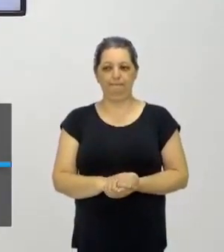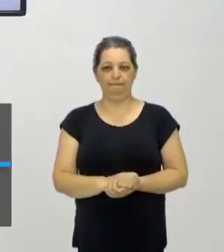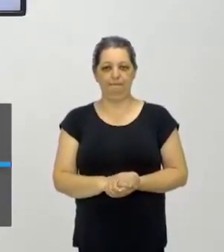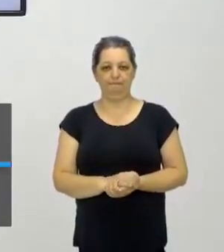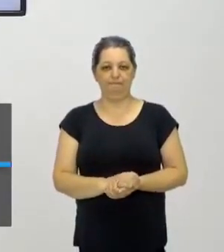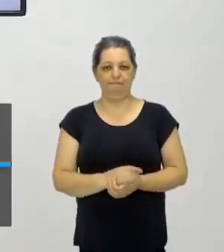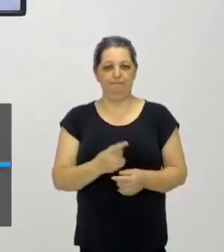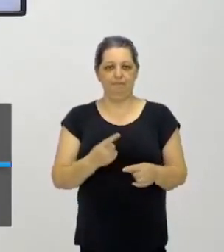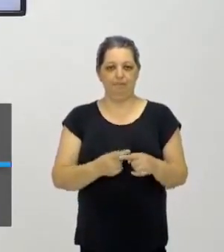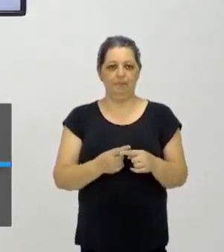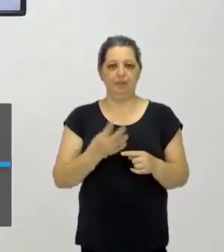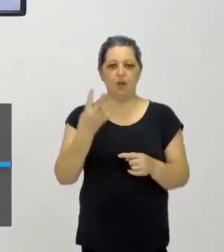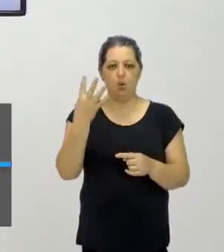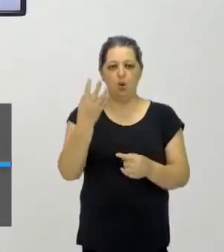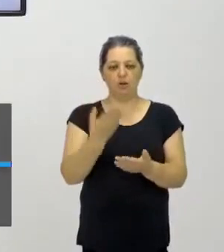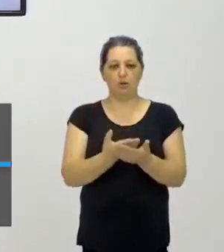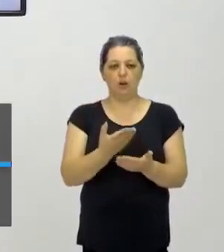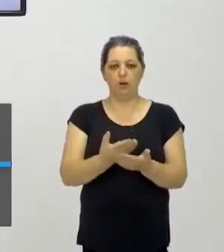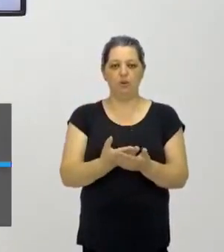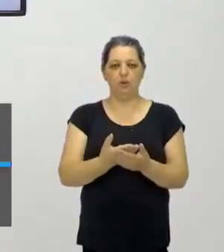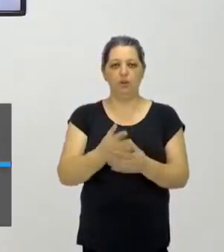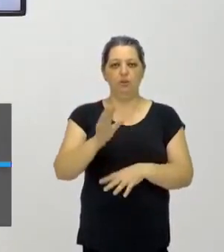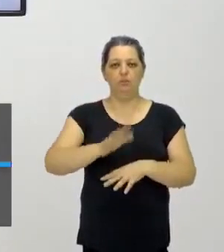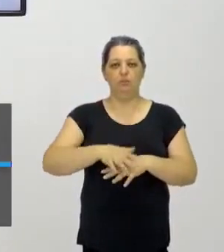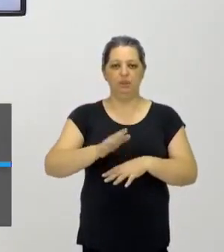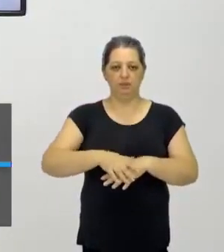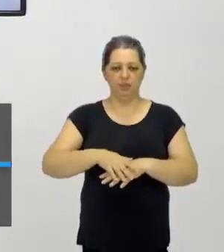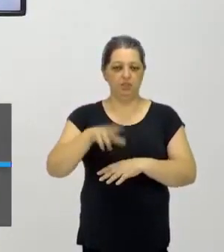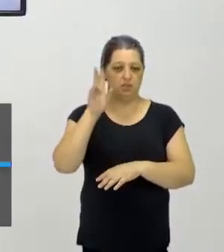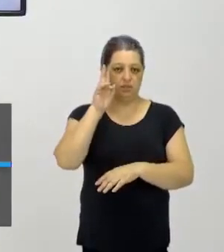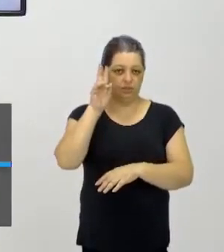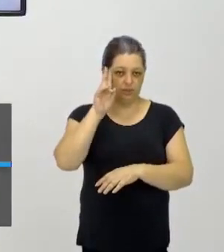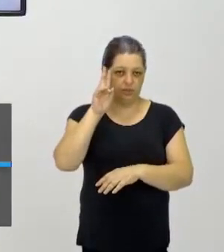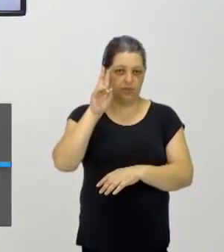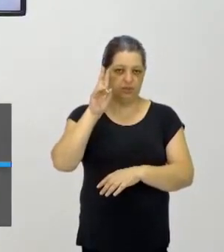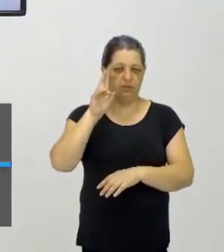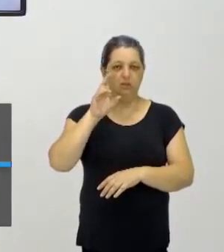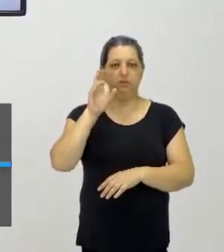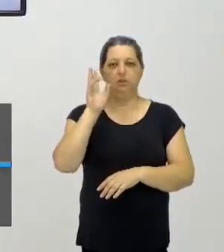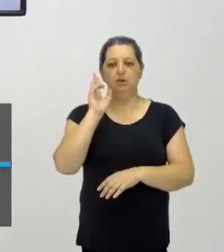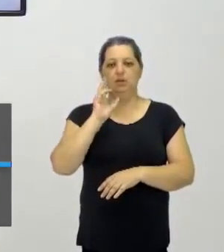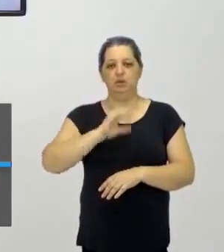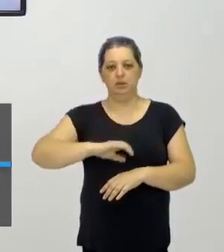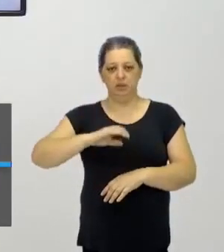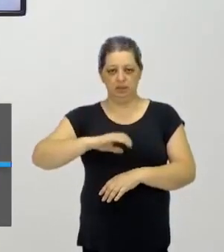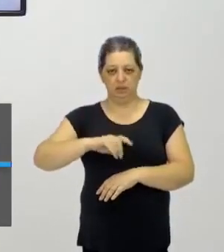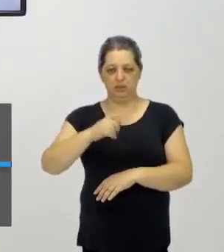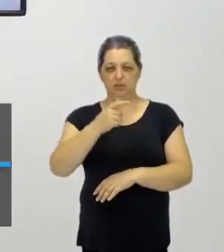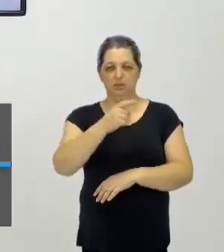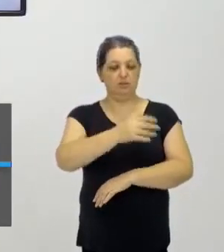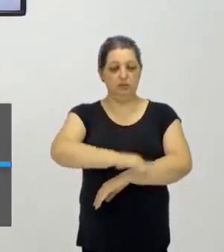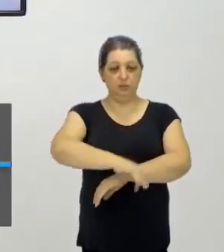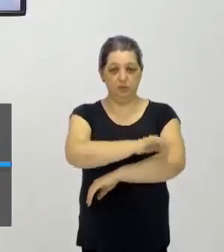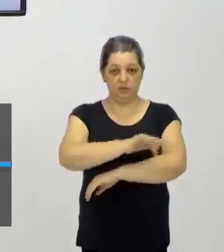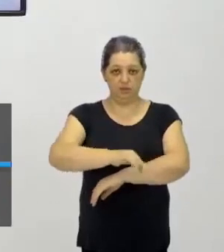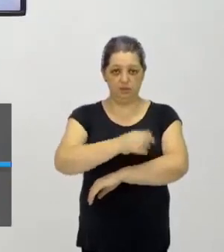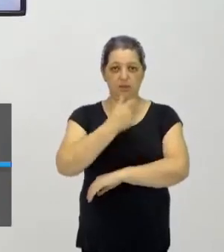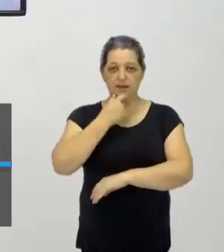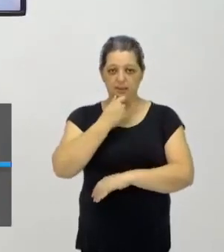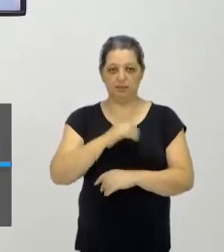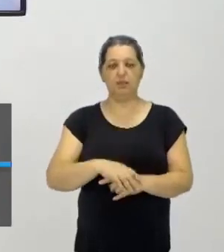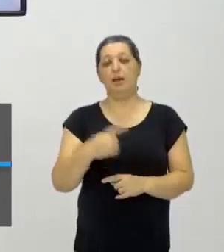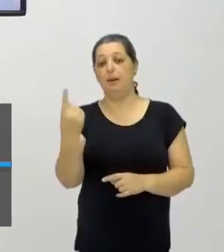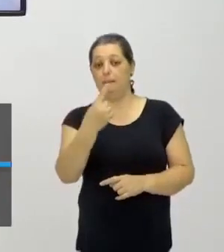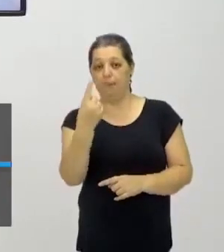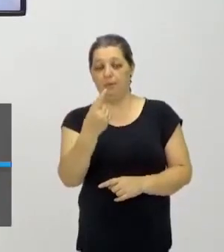bateria com outras 4 aulas lá. E Matemática primeiro, História, Inglês e Física. Então, esse domingo, essa é a primeira aula